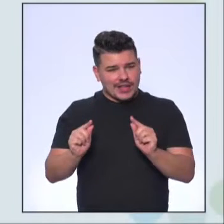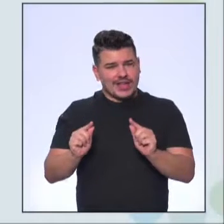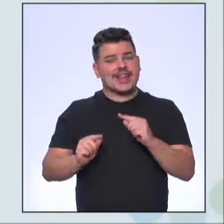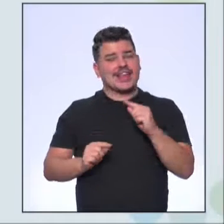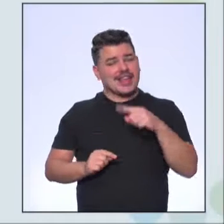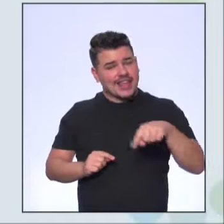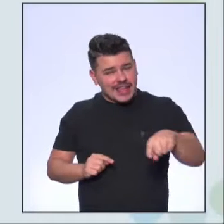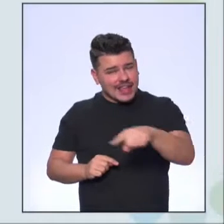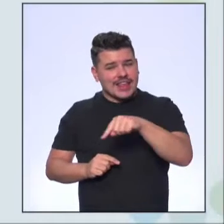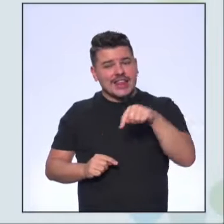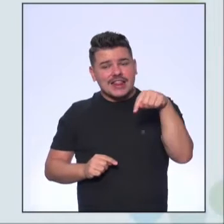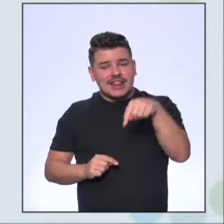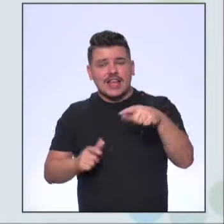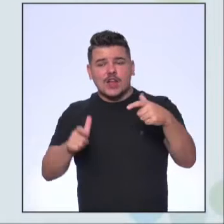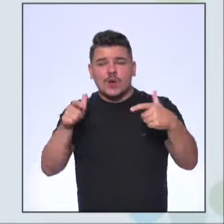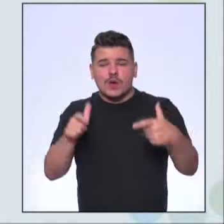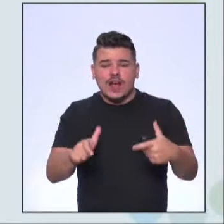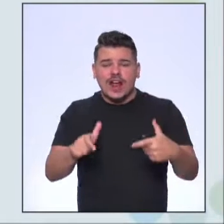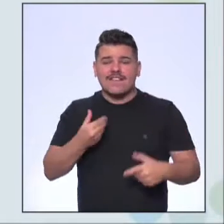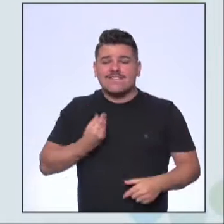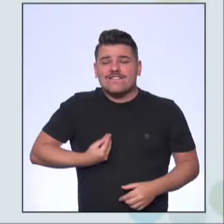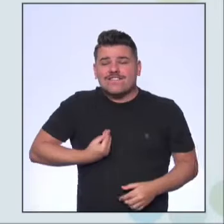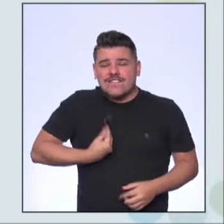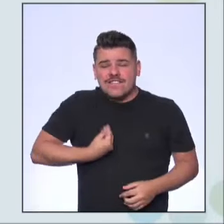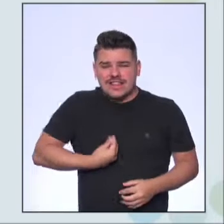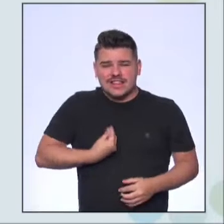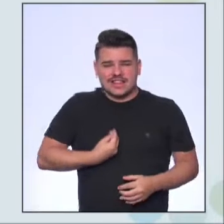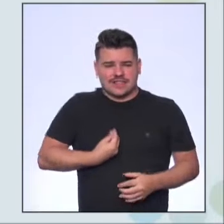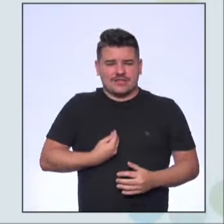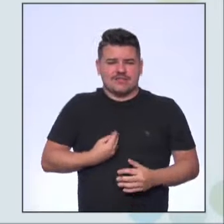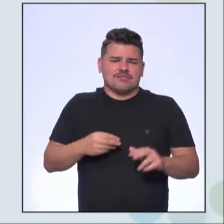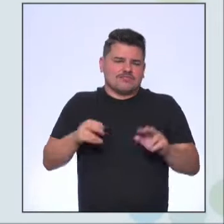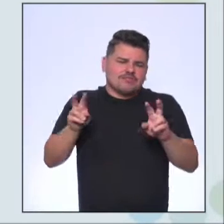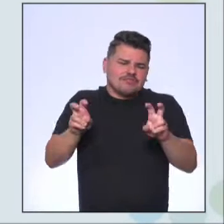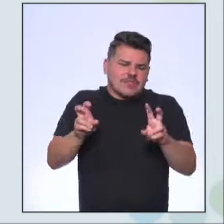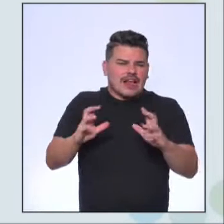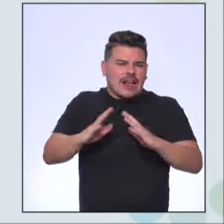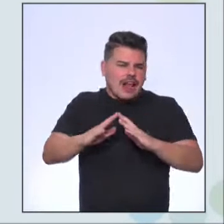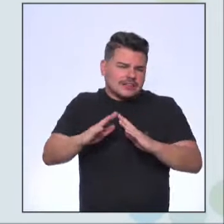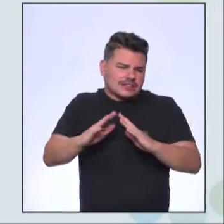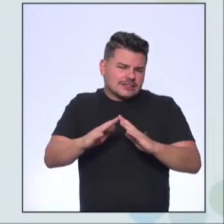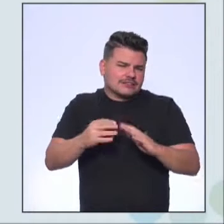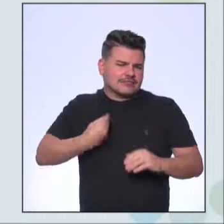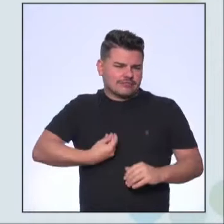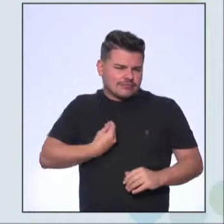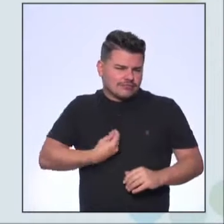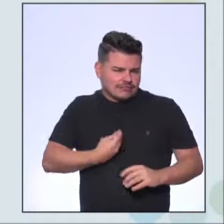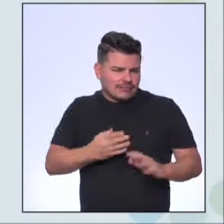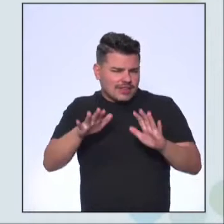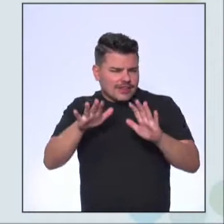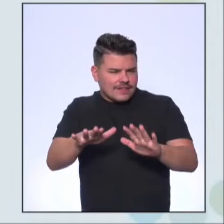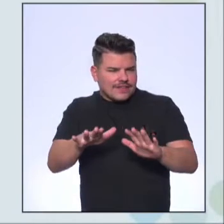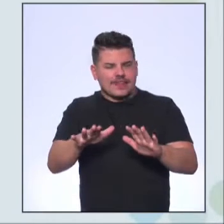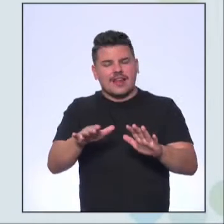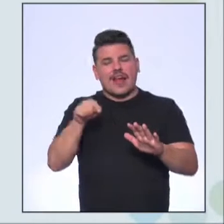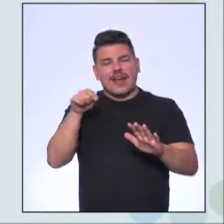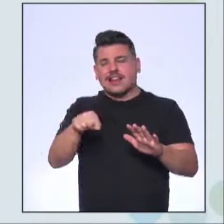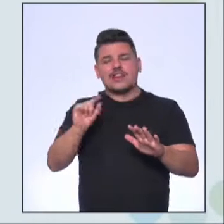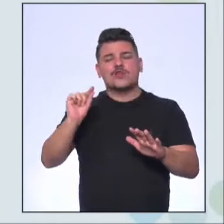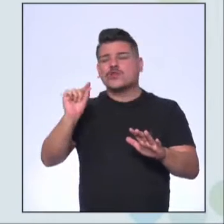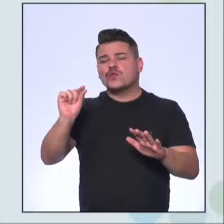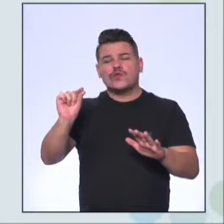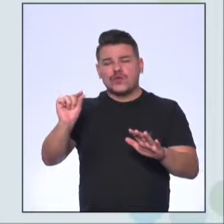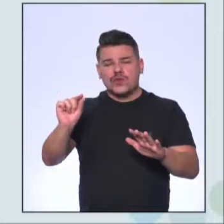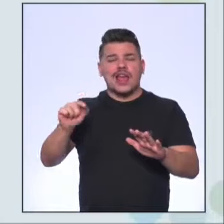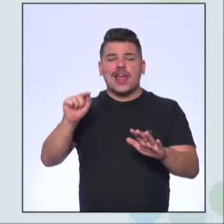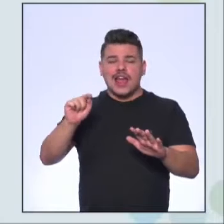possuem um local onde eles vivem dentro desse ecossistema. Tá? O local onde o ser vivo vive, onde ele mora, é chamado de